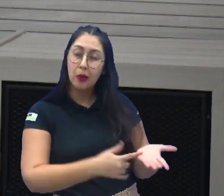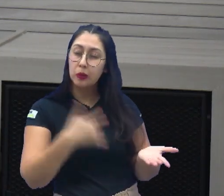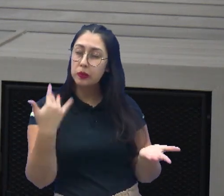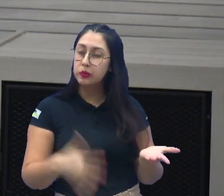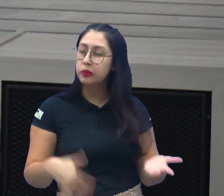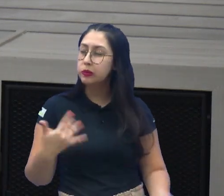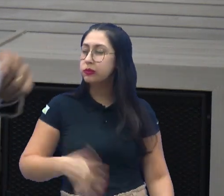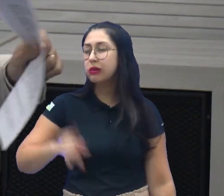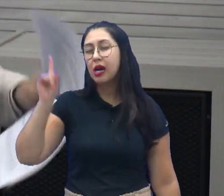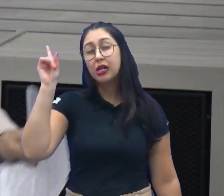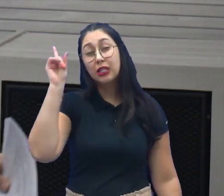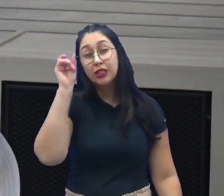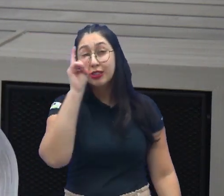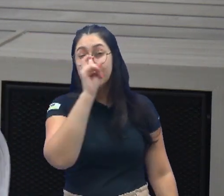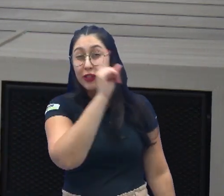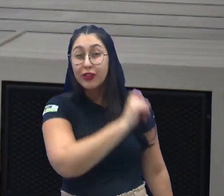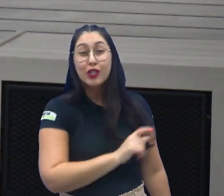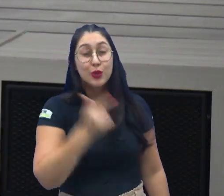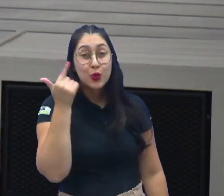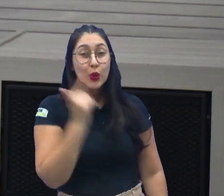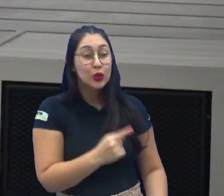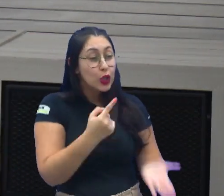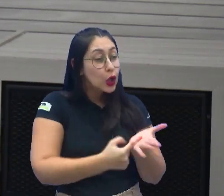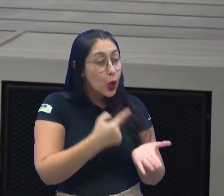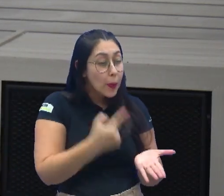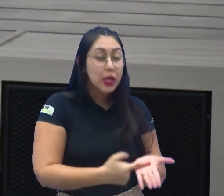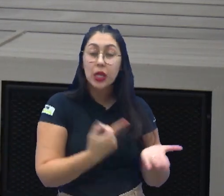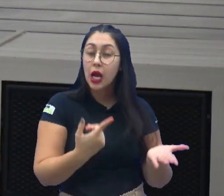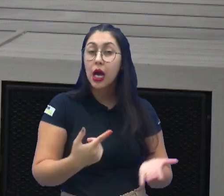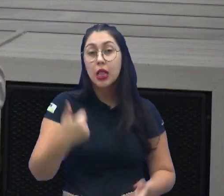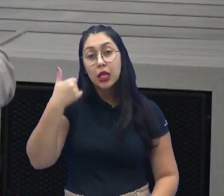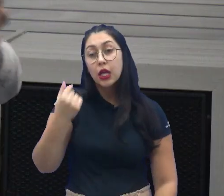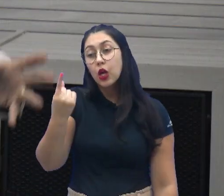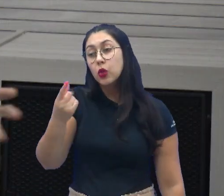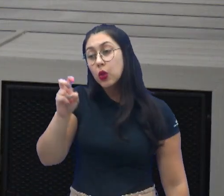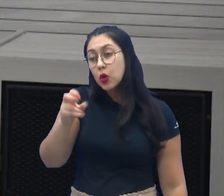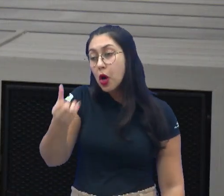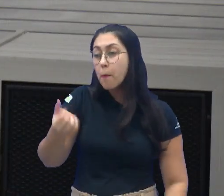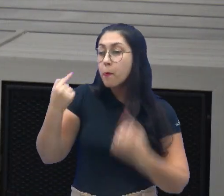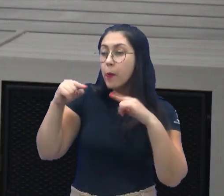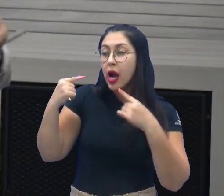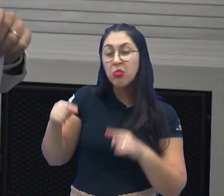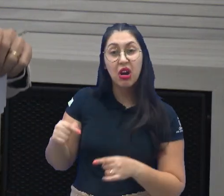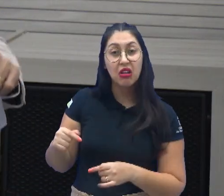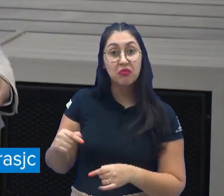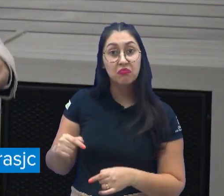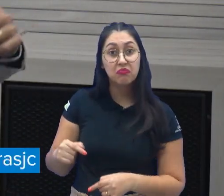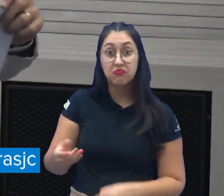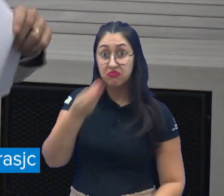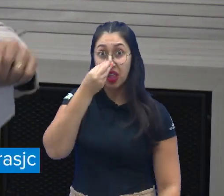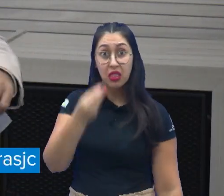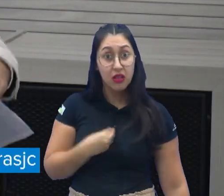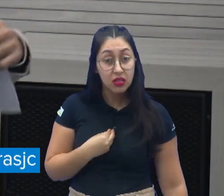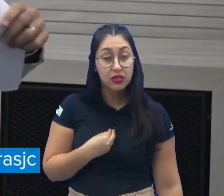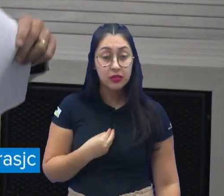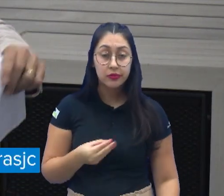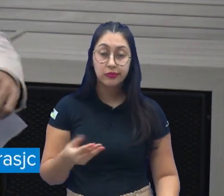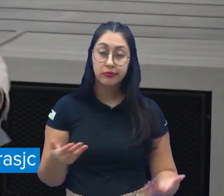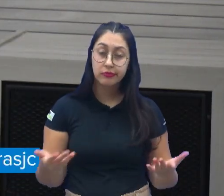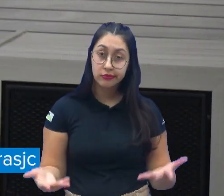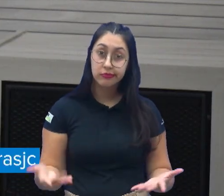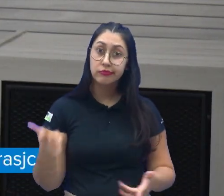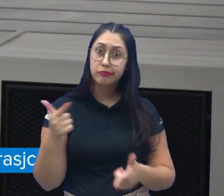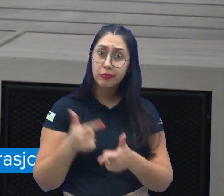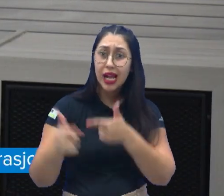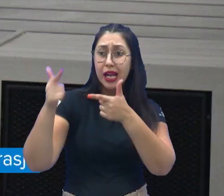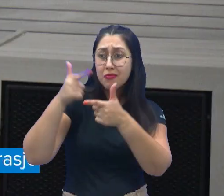para muitas mães conseguir fazer o agendamento, liga no 56 para reclamar, não é atendido. Então, é só problema para